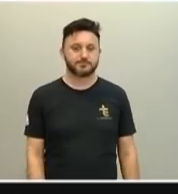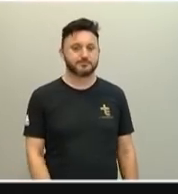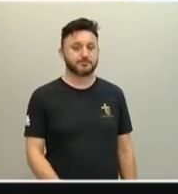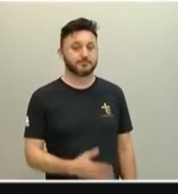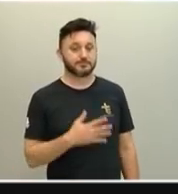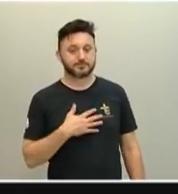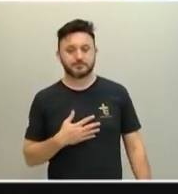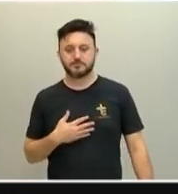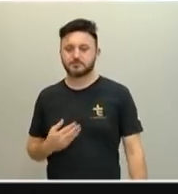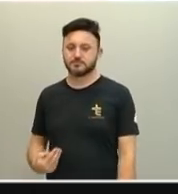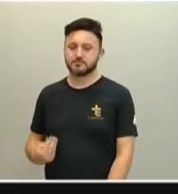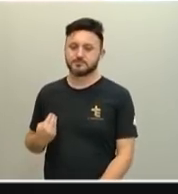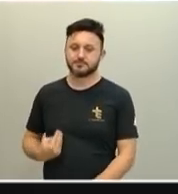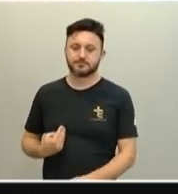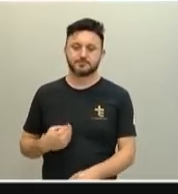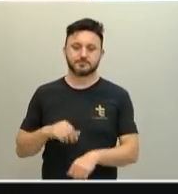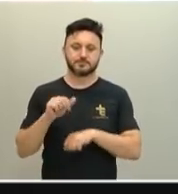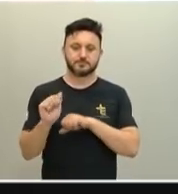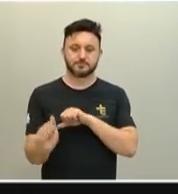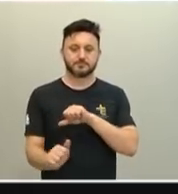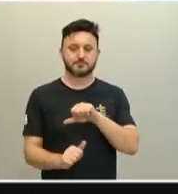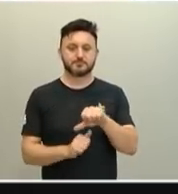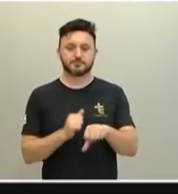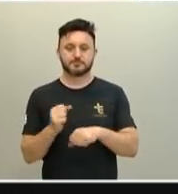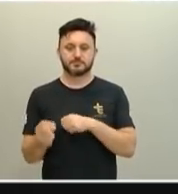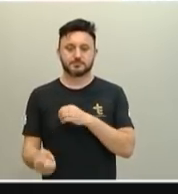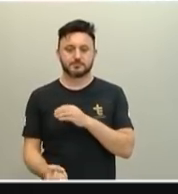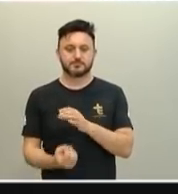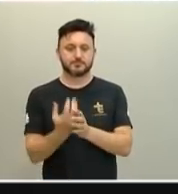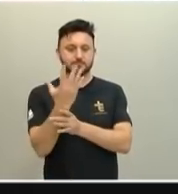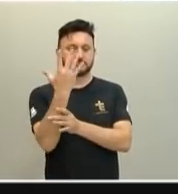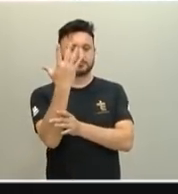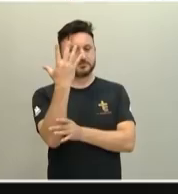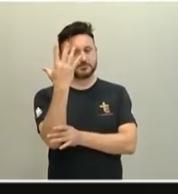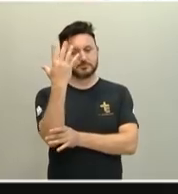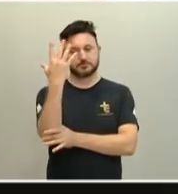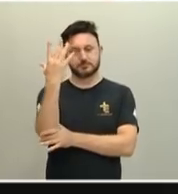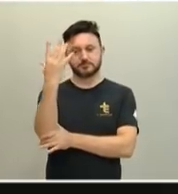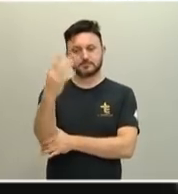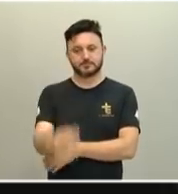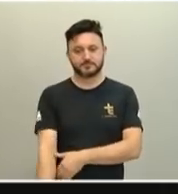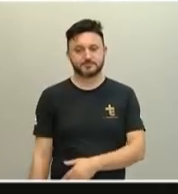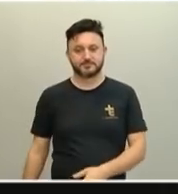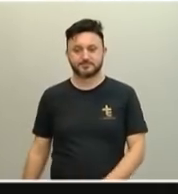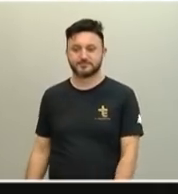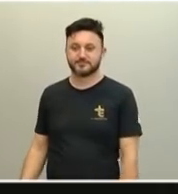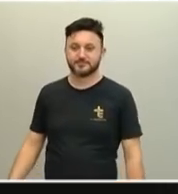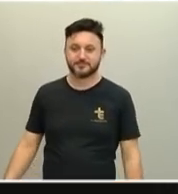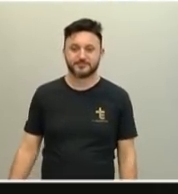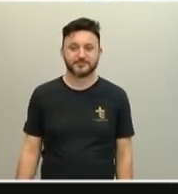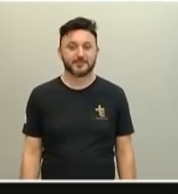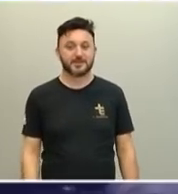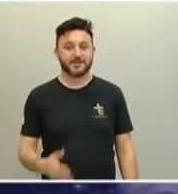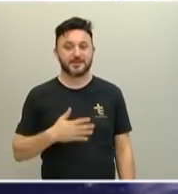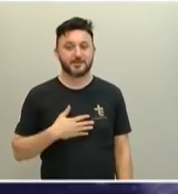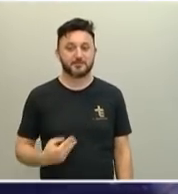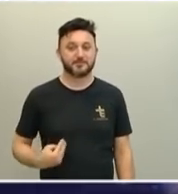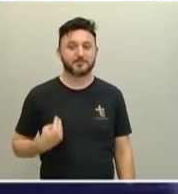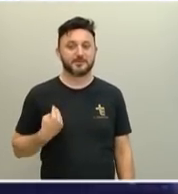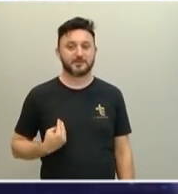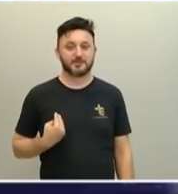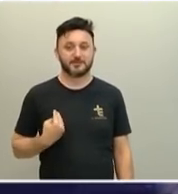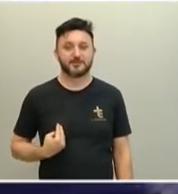Meu deserto florirá. Repita isso, profere uma palavra. O